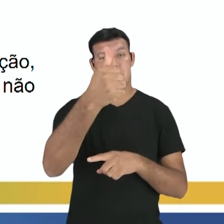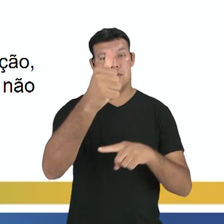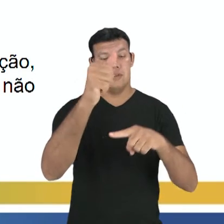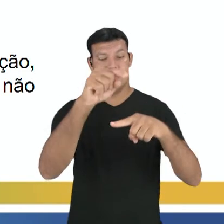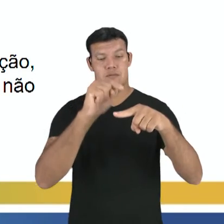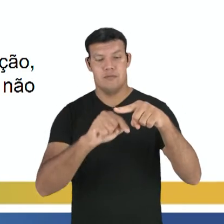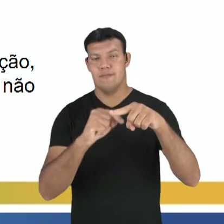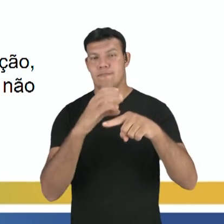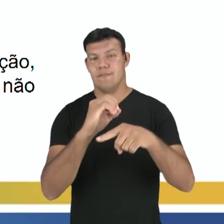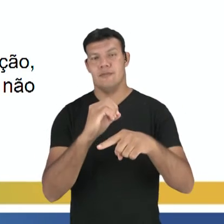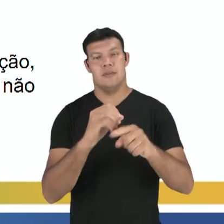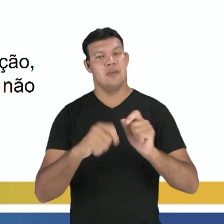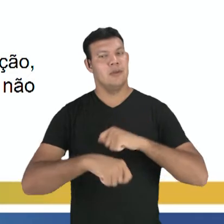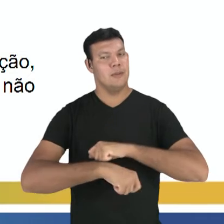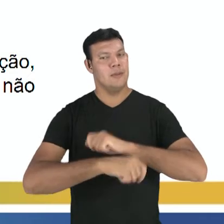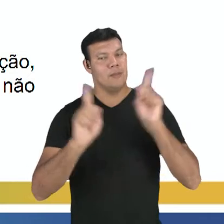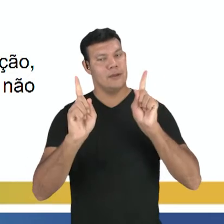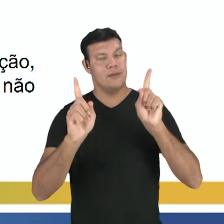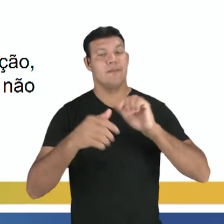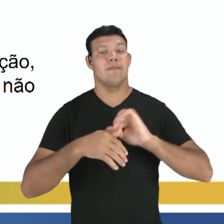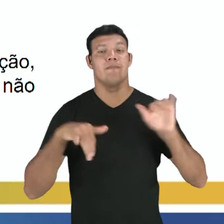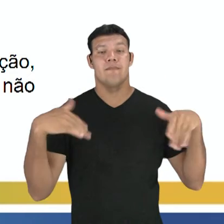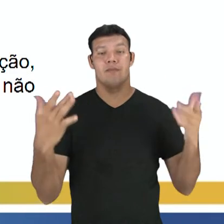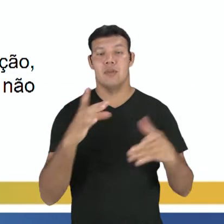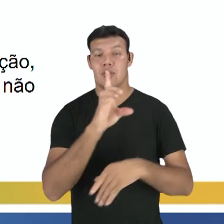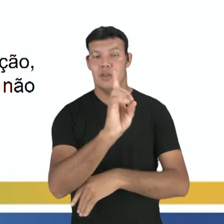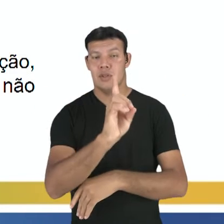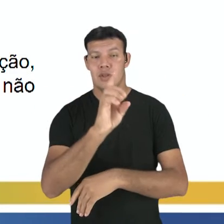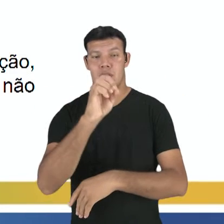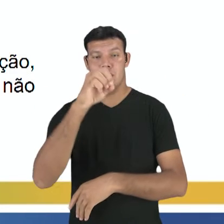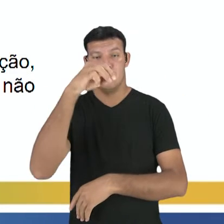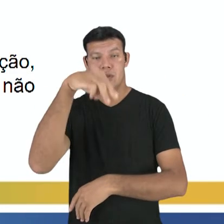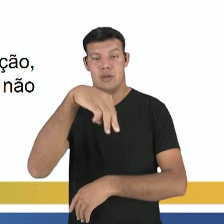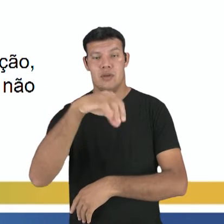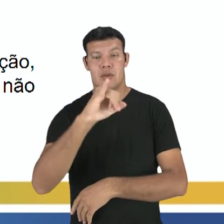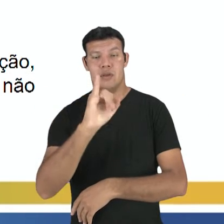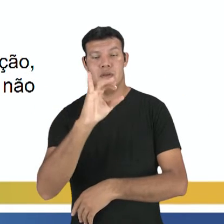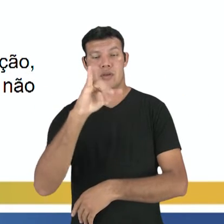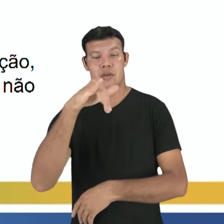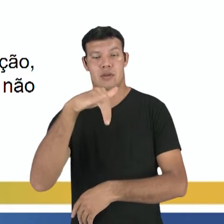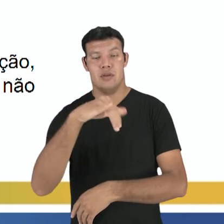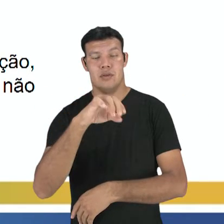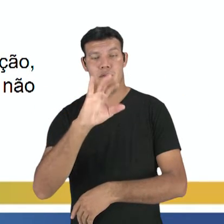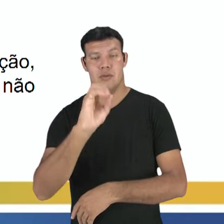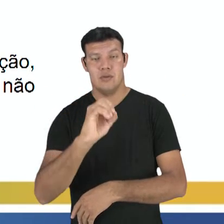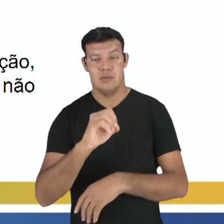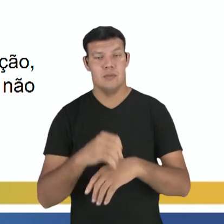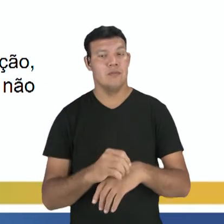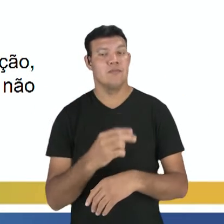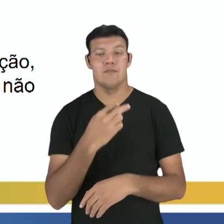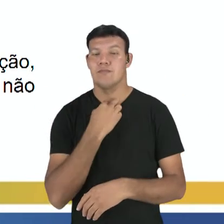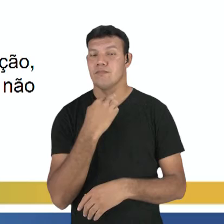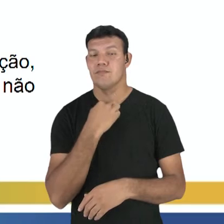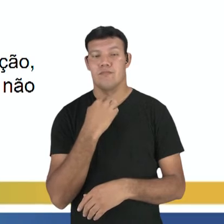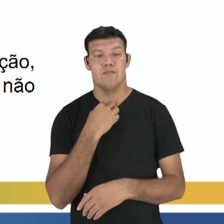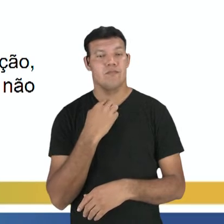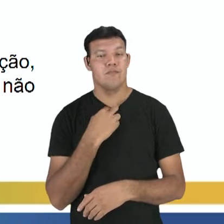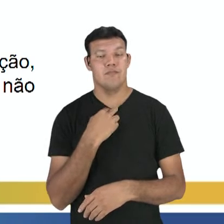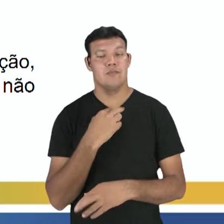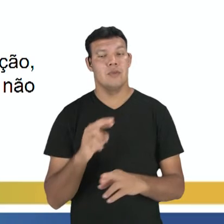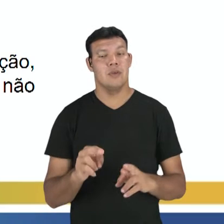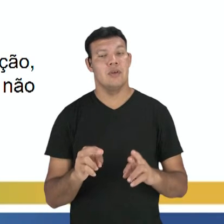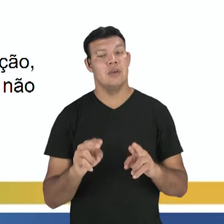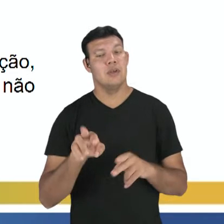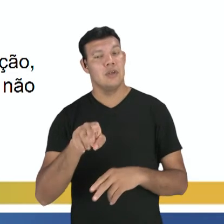zero. Nesse caso, o domínio da minha função não pode ser zero. Tudo bem? Então, o